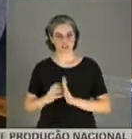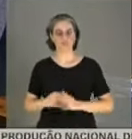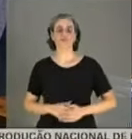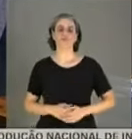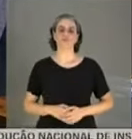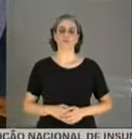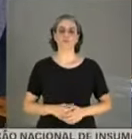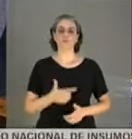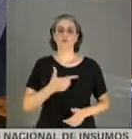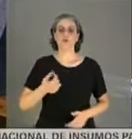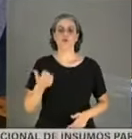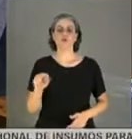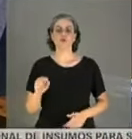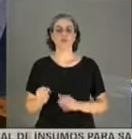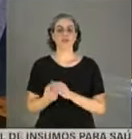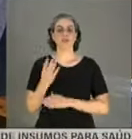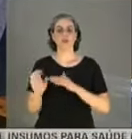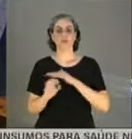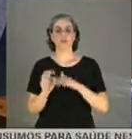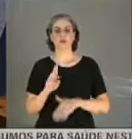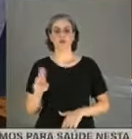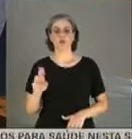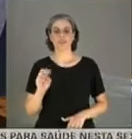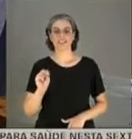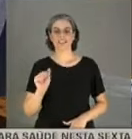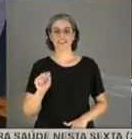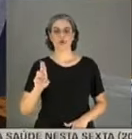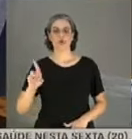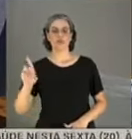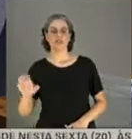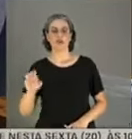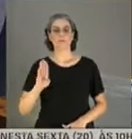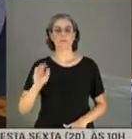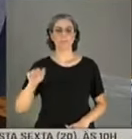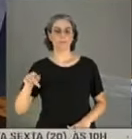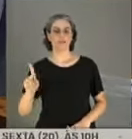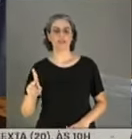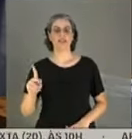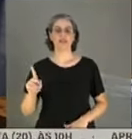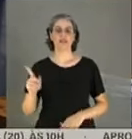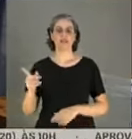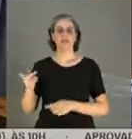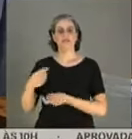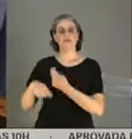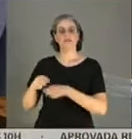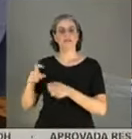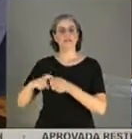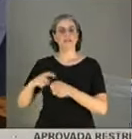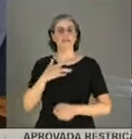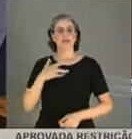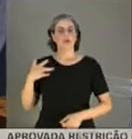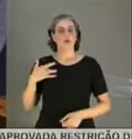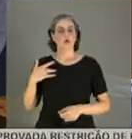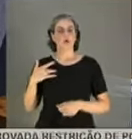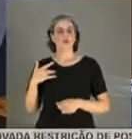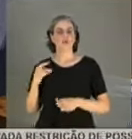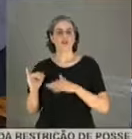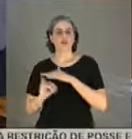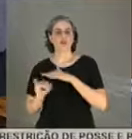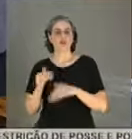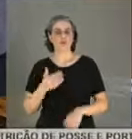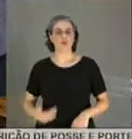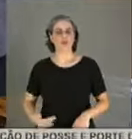Federal. Em 2018, criou uma empresa chamada Saúde Bank para intermediar negócios com plano de saúde privado e entidades públicas,